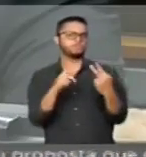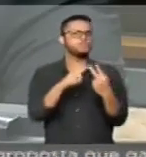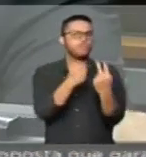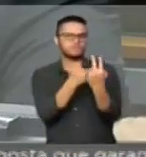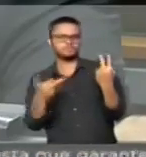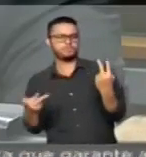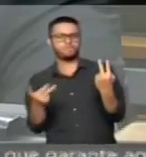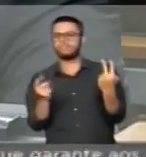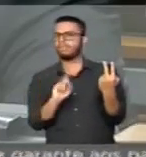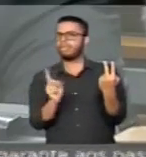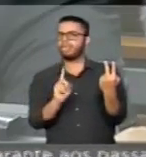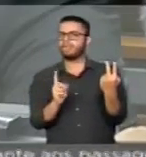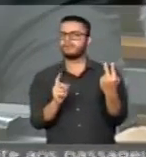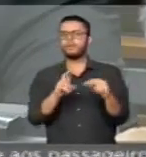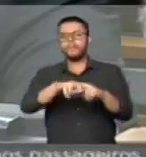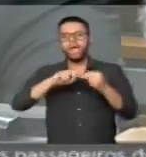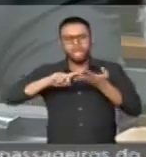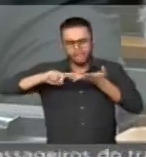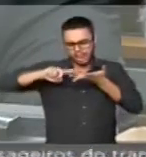motivos existentes para a cassação